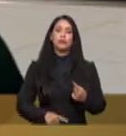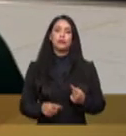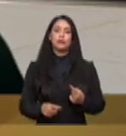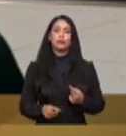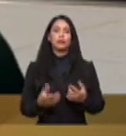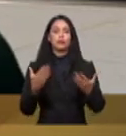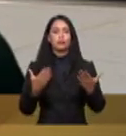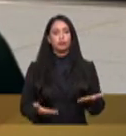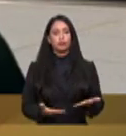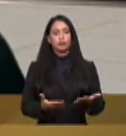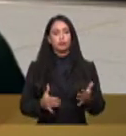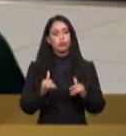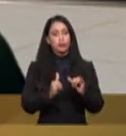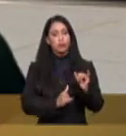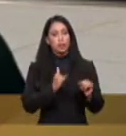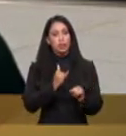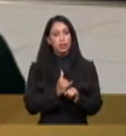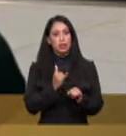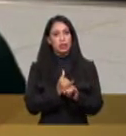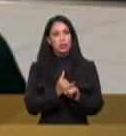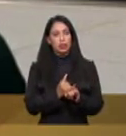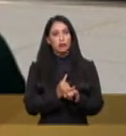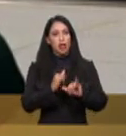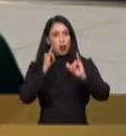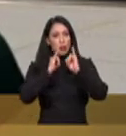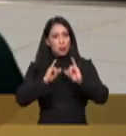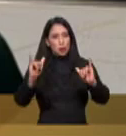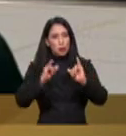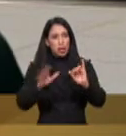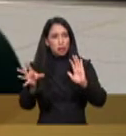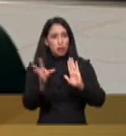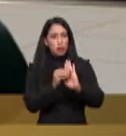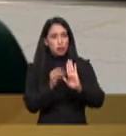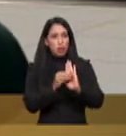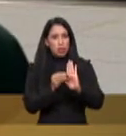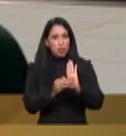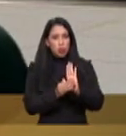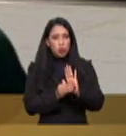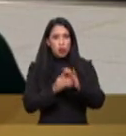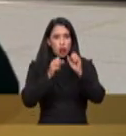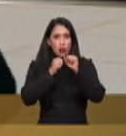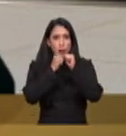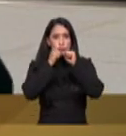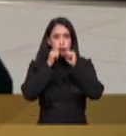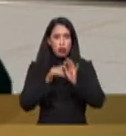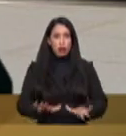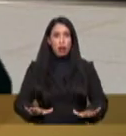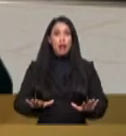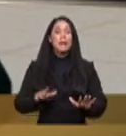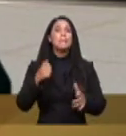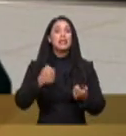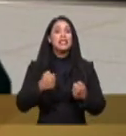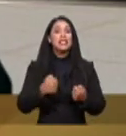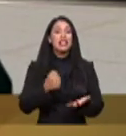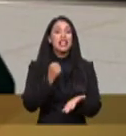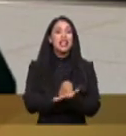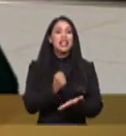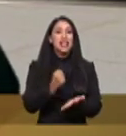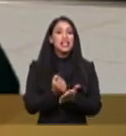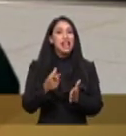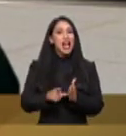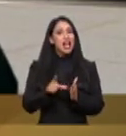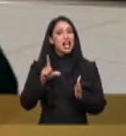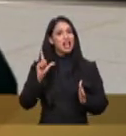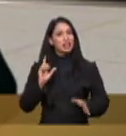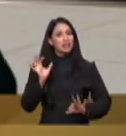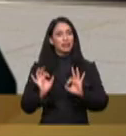pretenda prestar o serviço de impulsionamento de propaganda deverá se cadastrar previamente na Justiça Eleitoral.